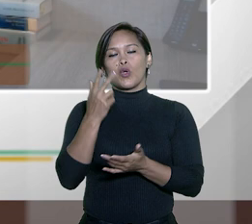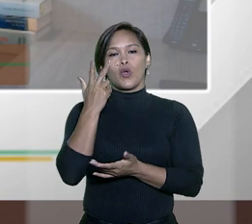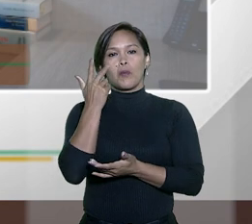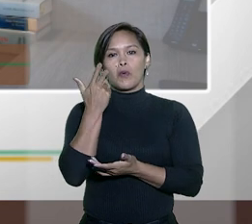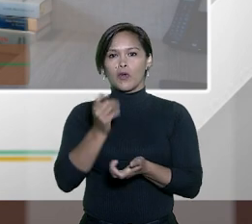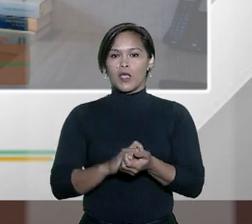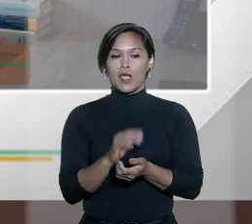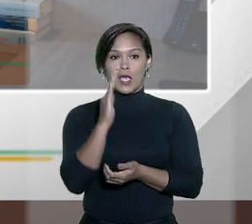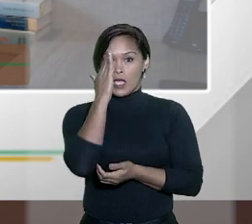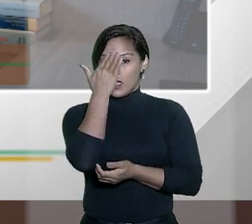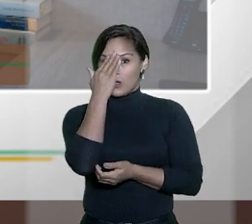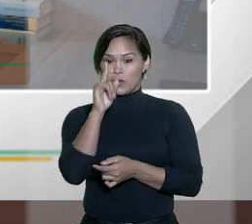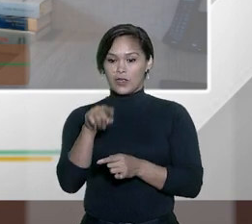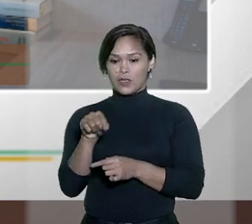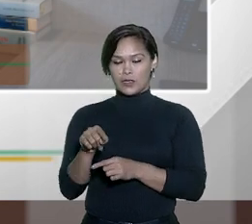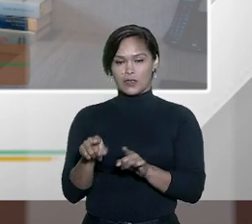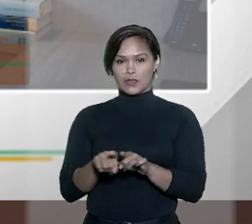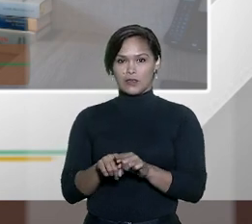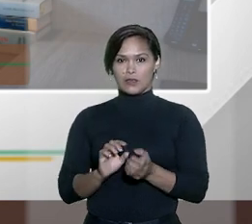Então, eu entendo que